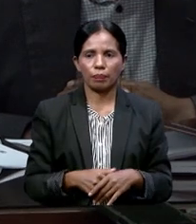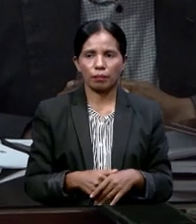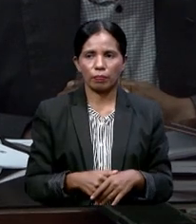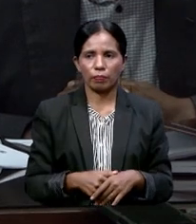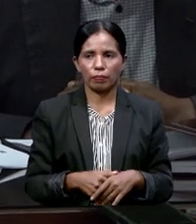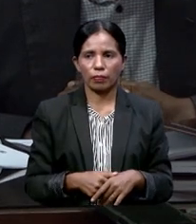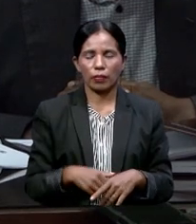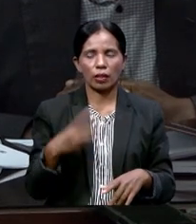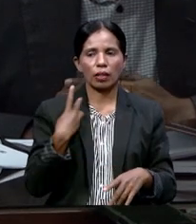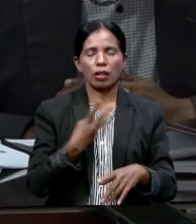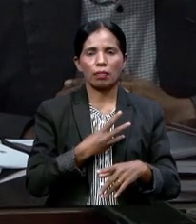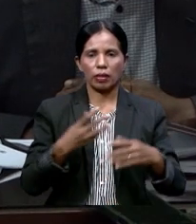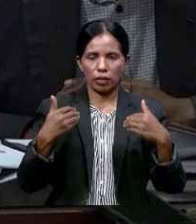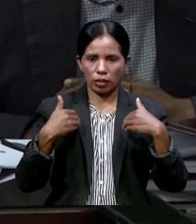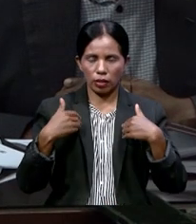ami iha